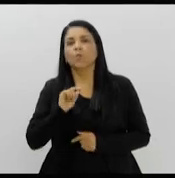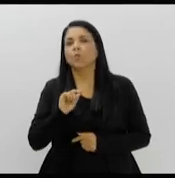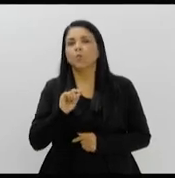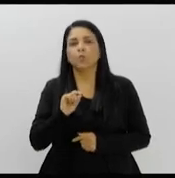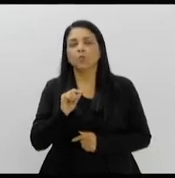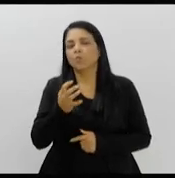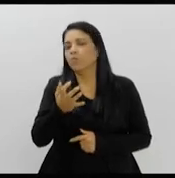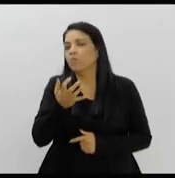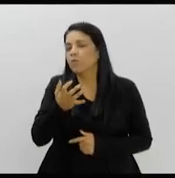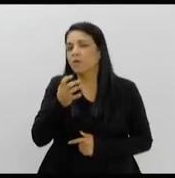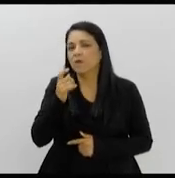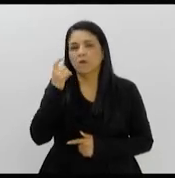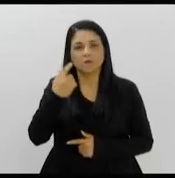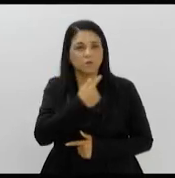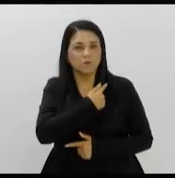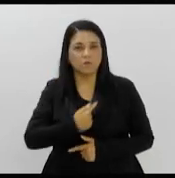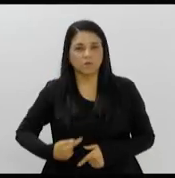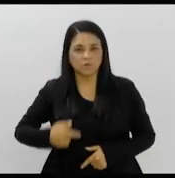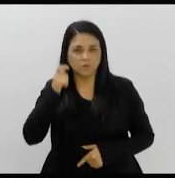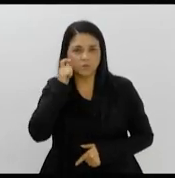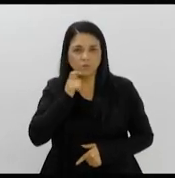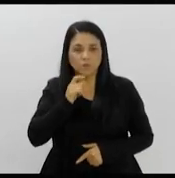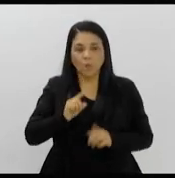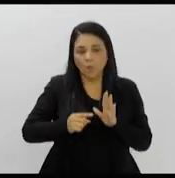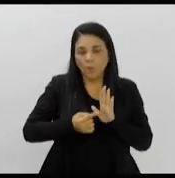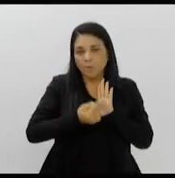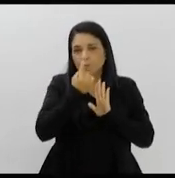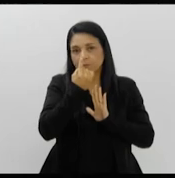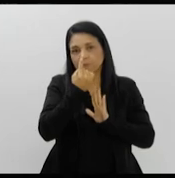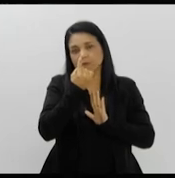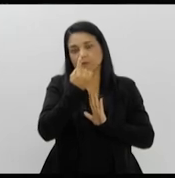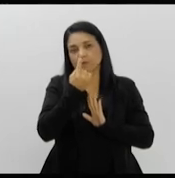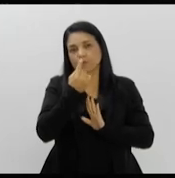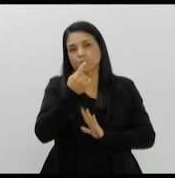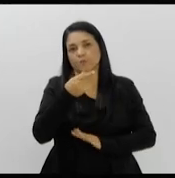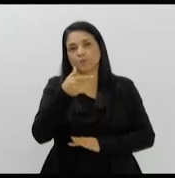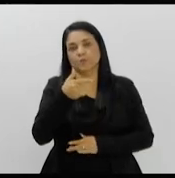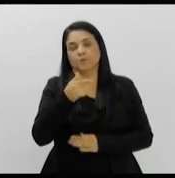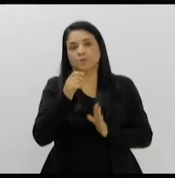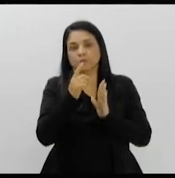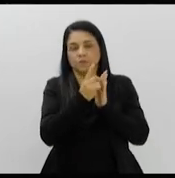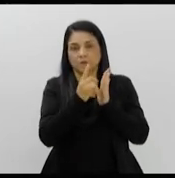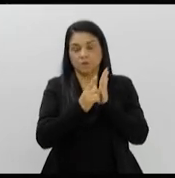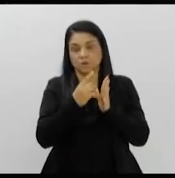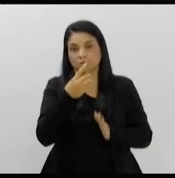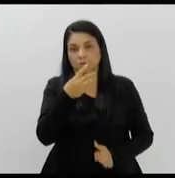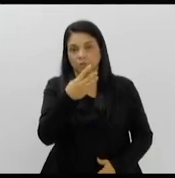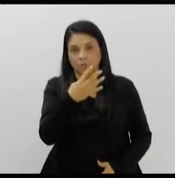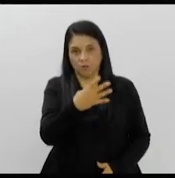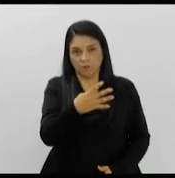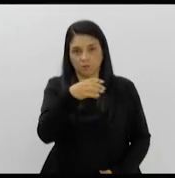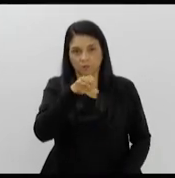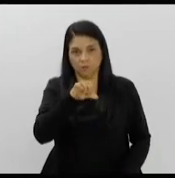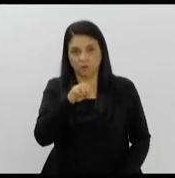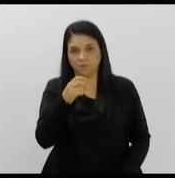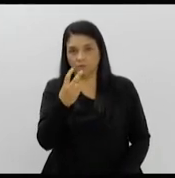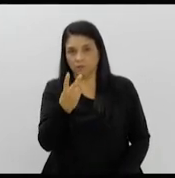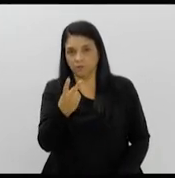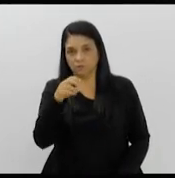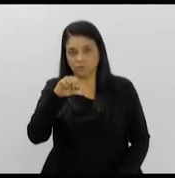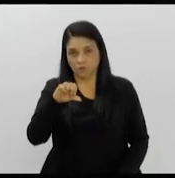governador com o primeiro decreto o decreto 49 291 queria